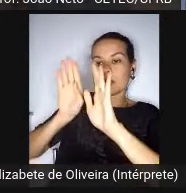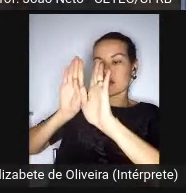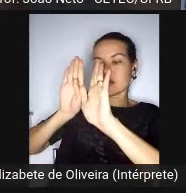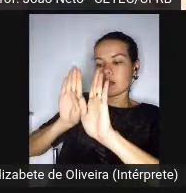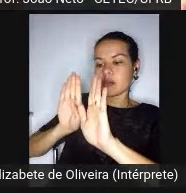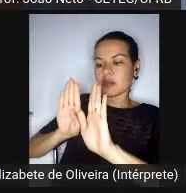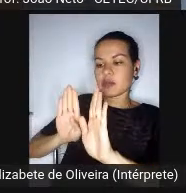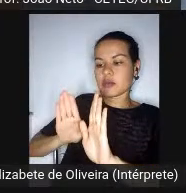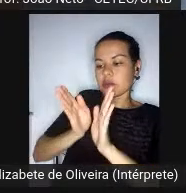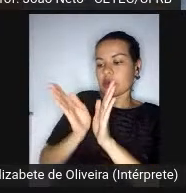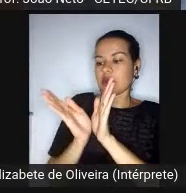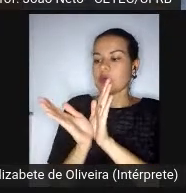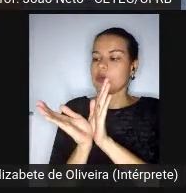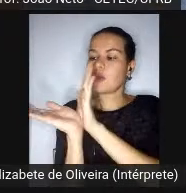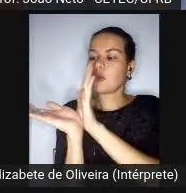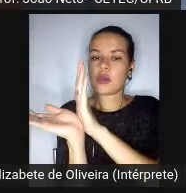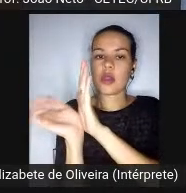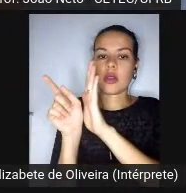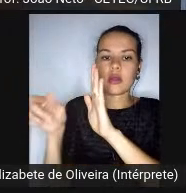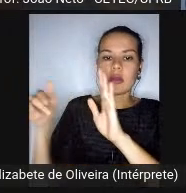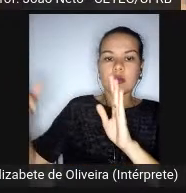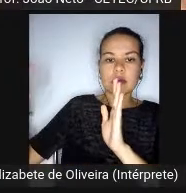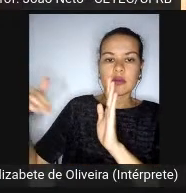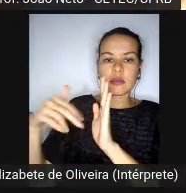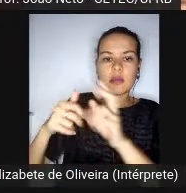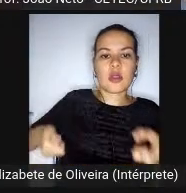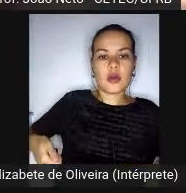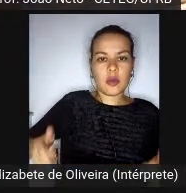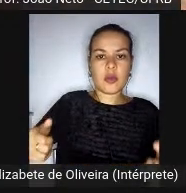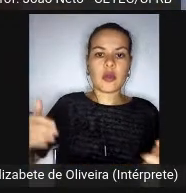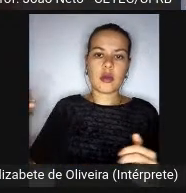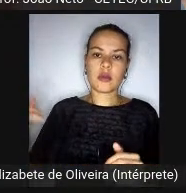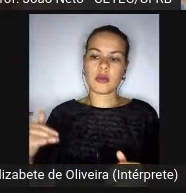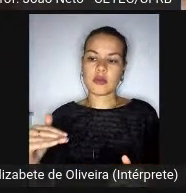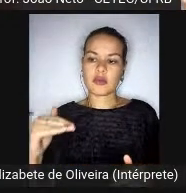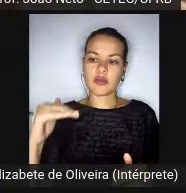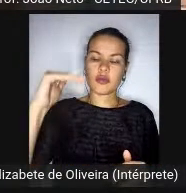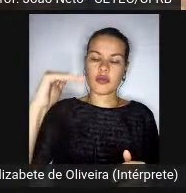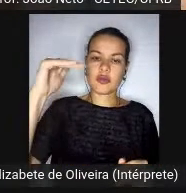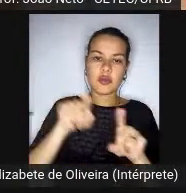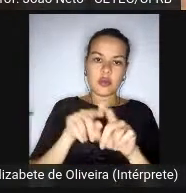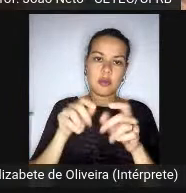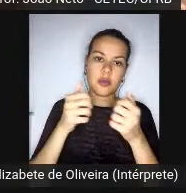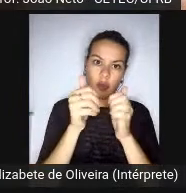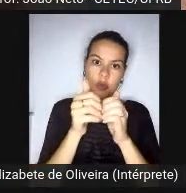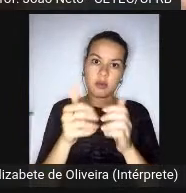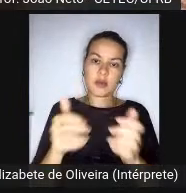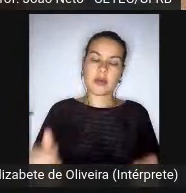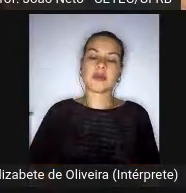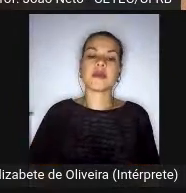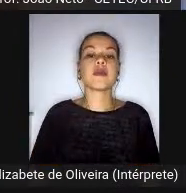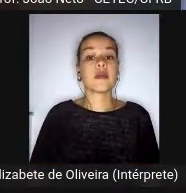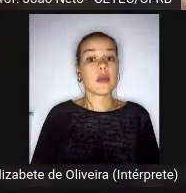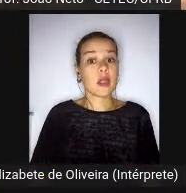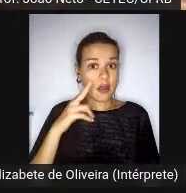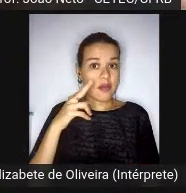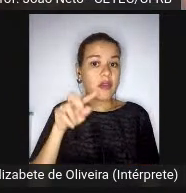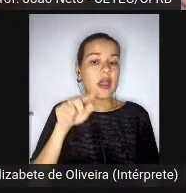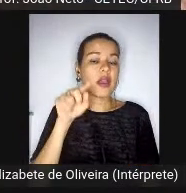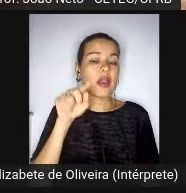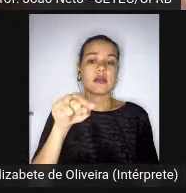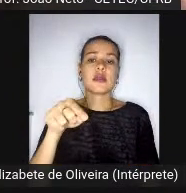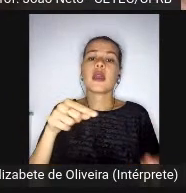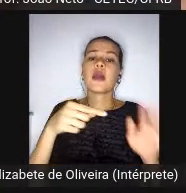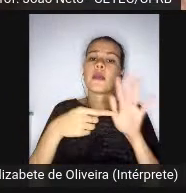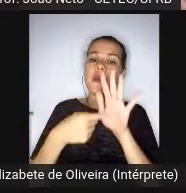com a sua cadeira ter acesso ao homem vejo então que esse cenário em que a pessoa com deficiência consegue interagir